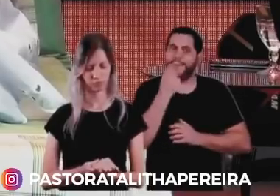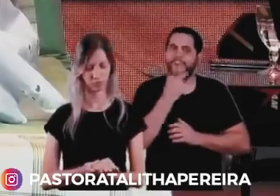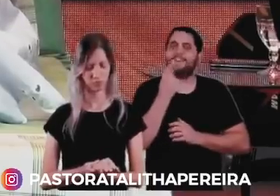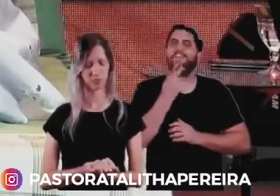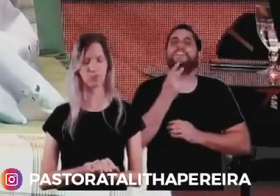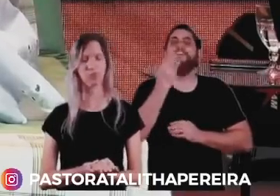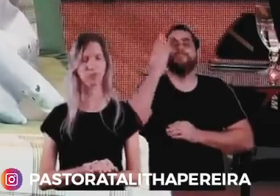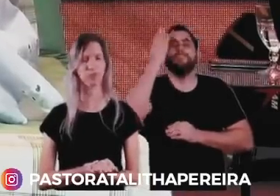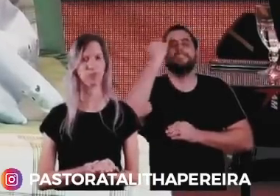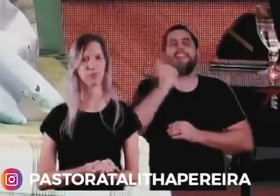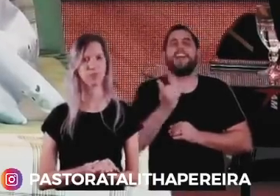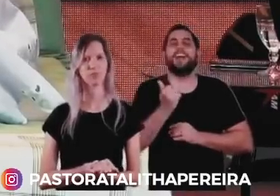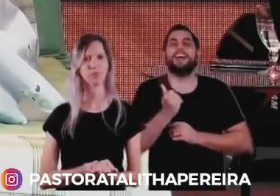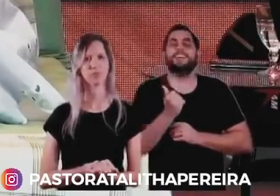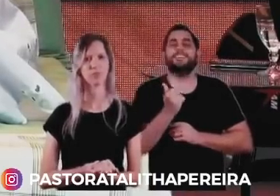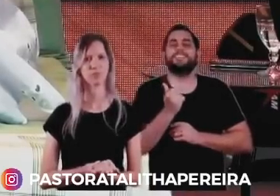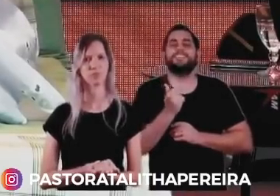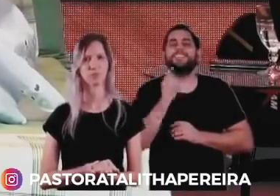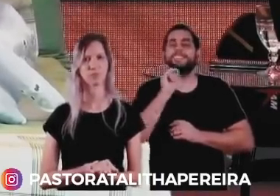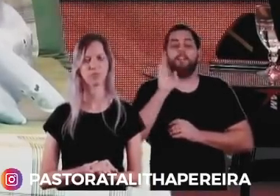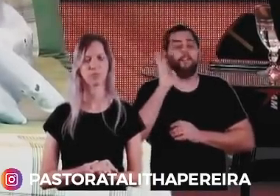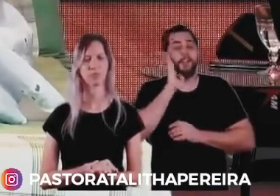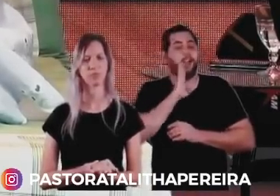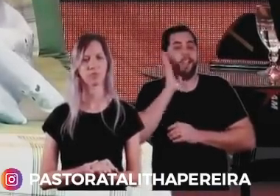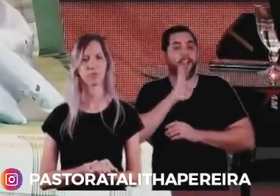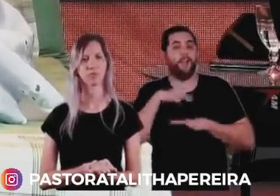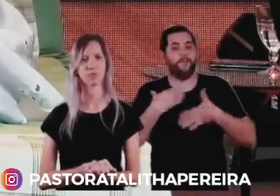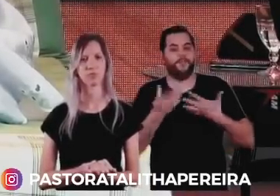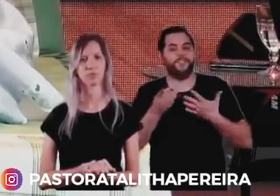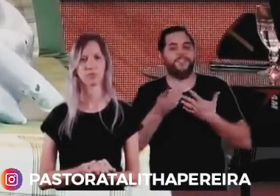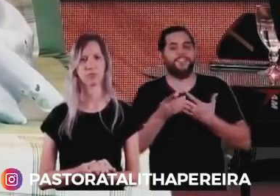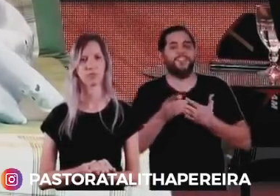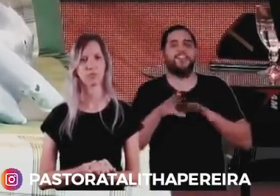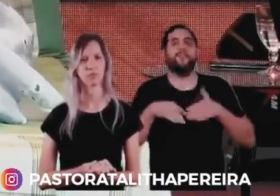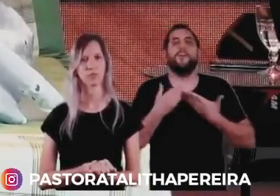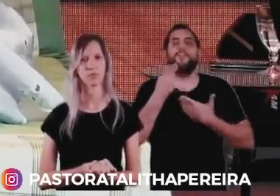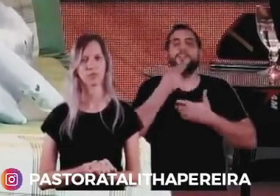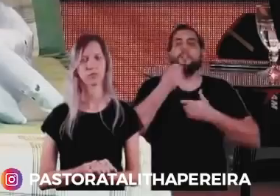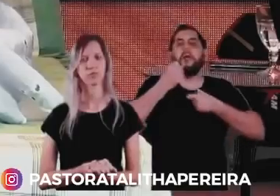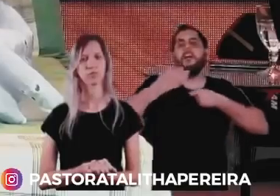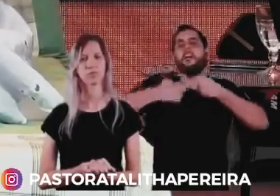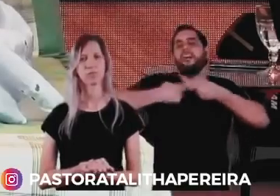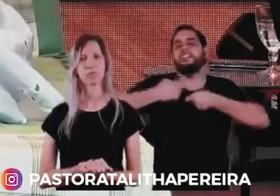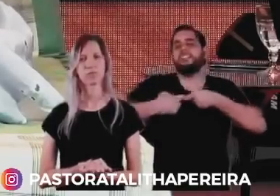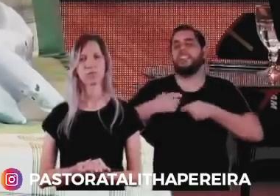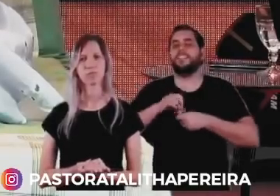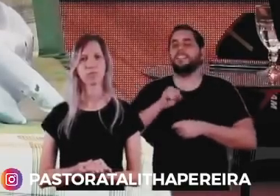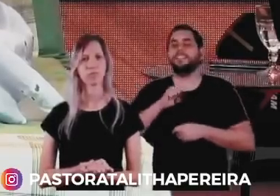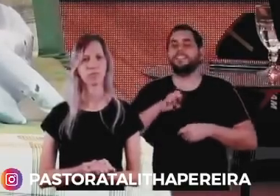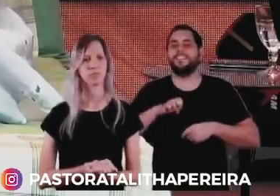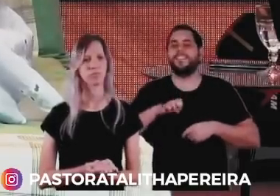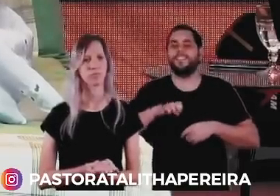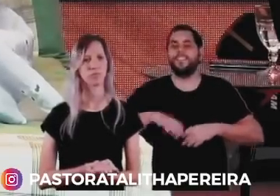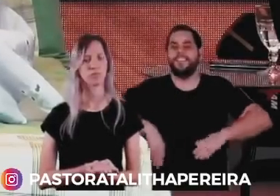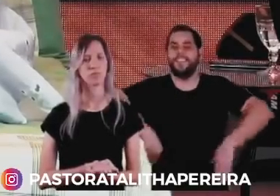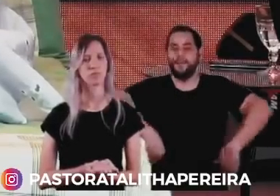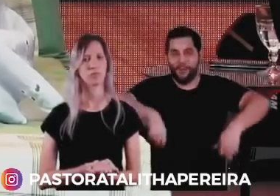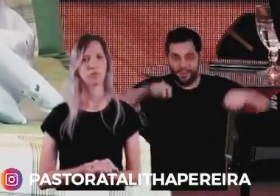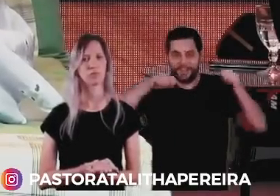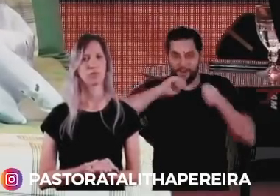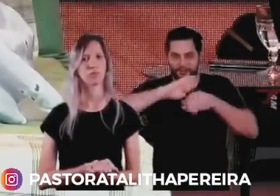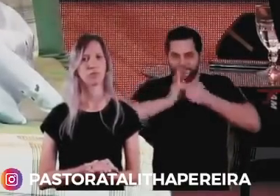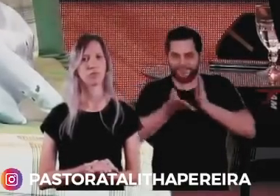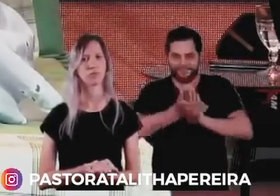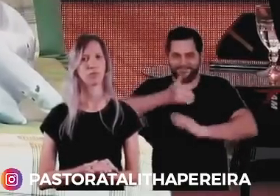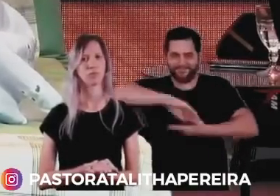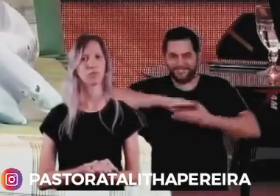sabe que não foi legal na noite de um casal, sexualmente falando? É se o lençol amanhecer todo dobradinho.